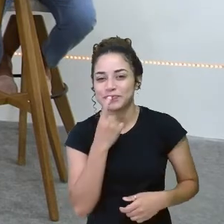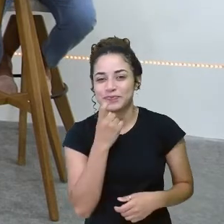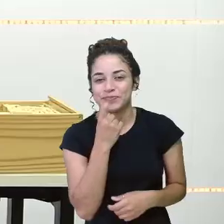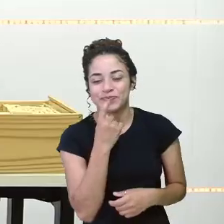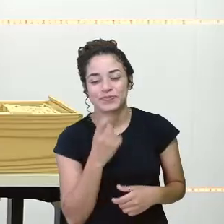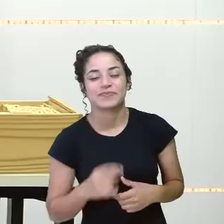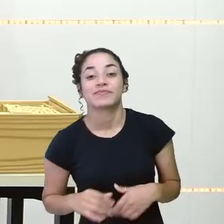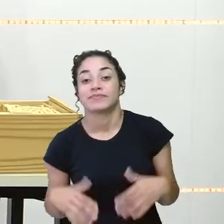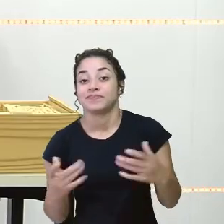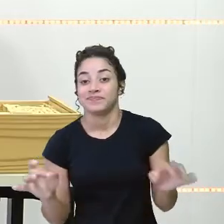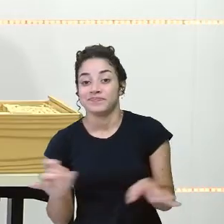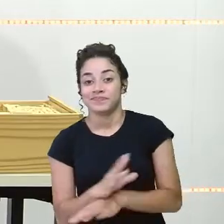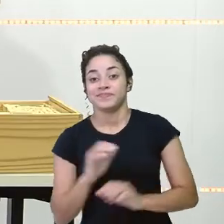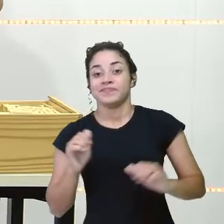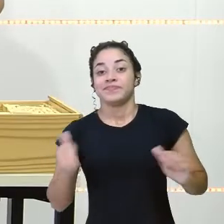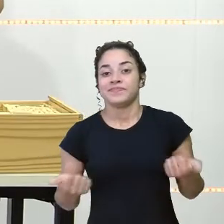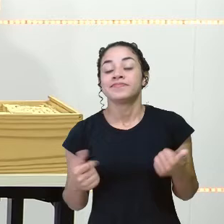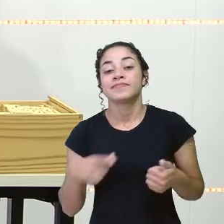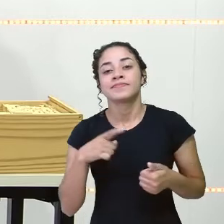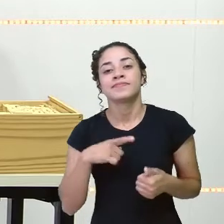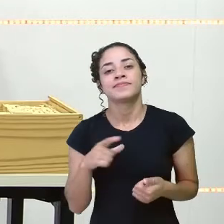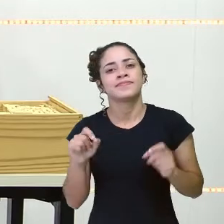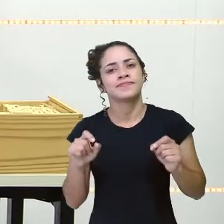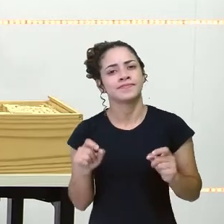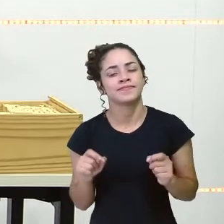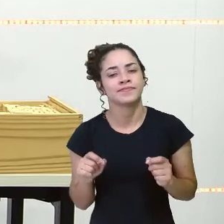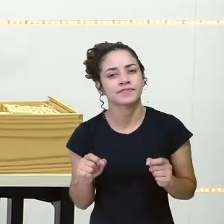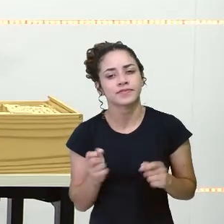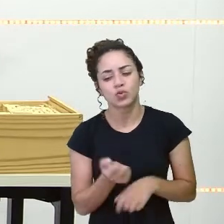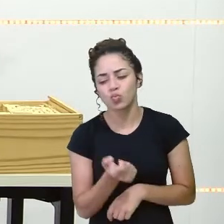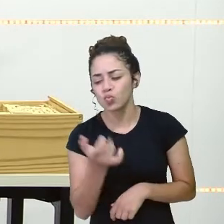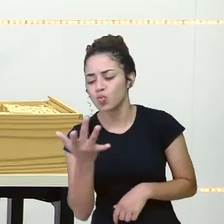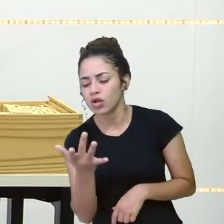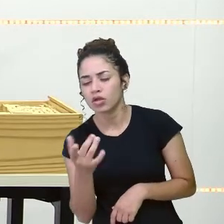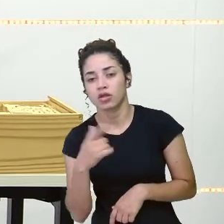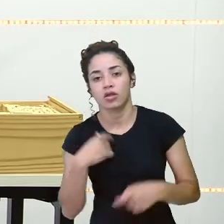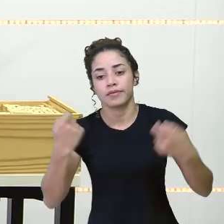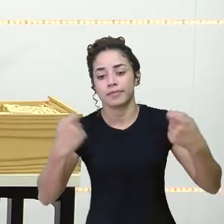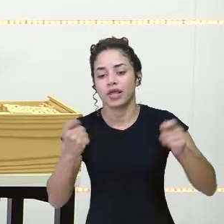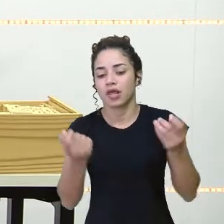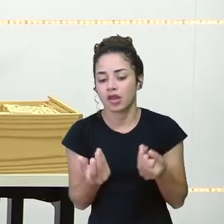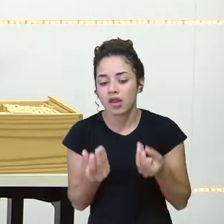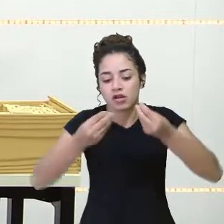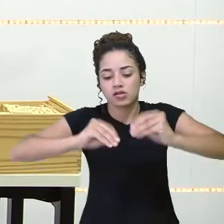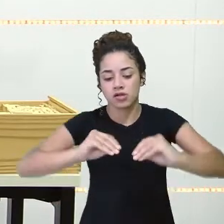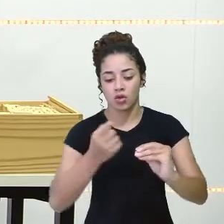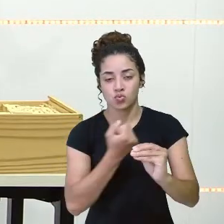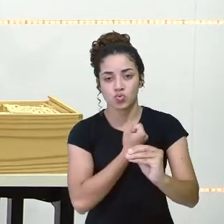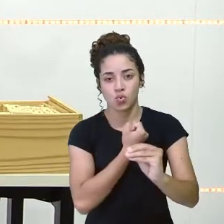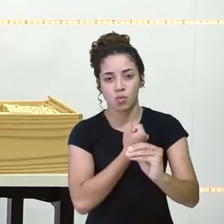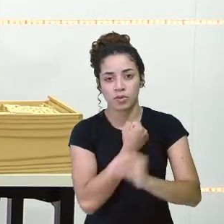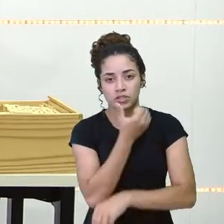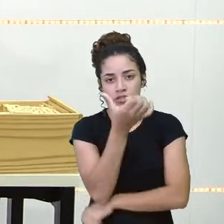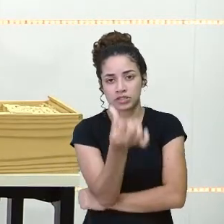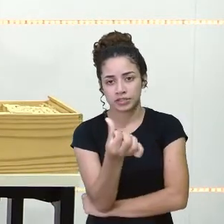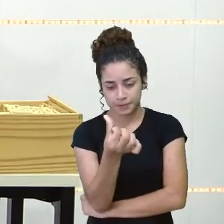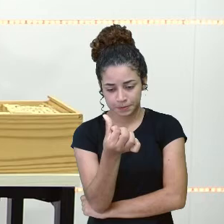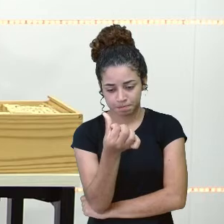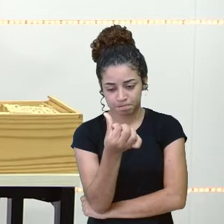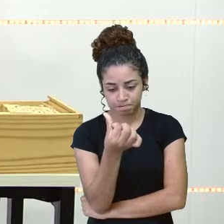Pronto. Aí nós temos aqui uma situação onde quanto devo acrescentar ao número